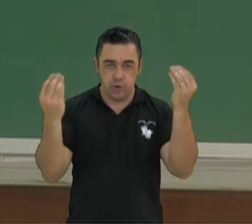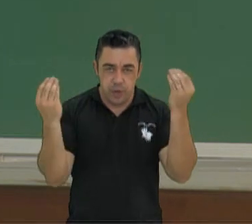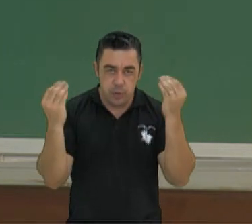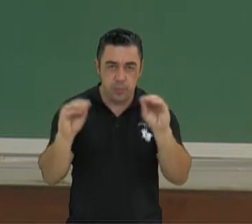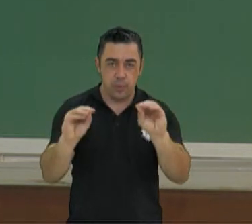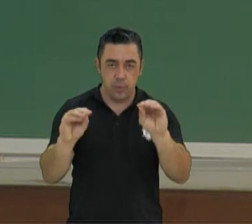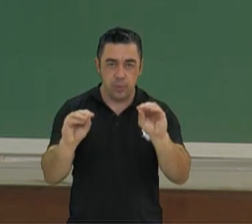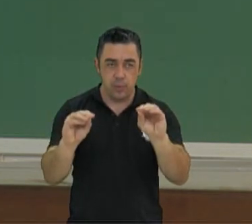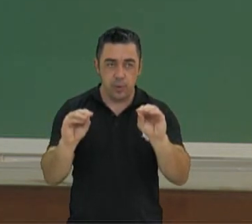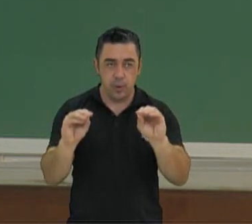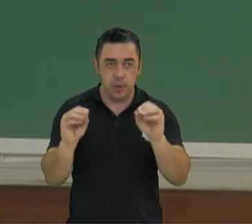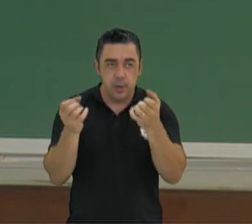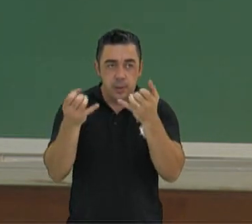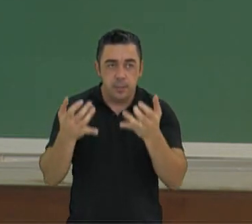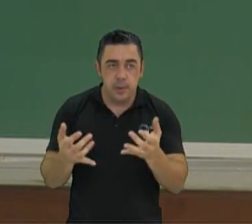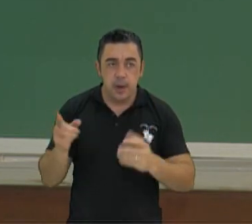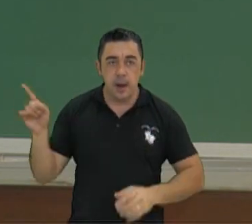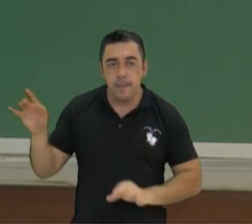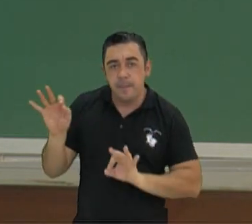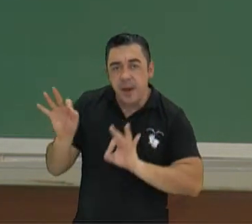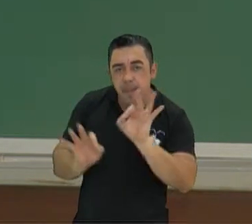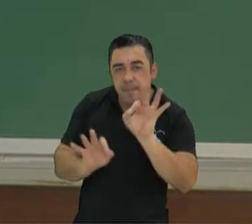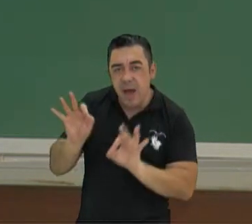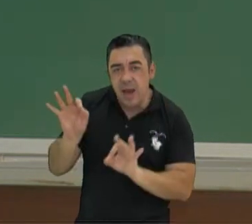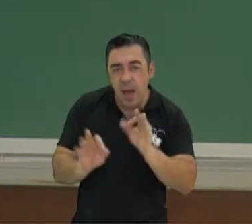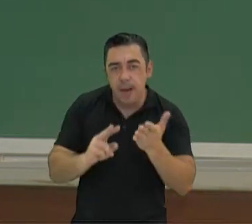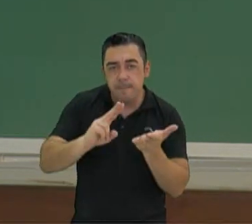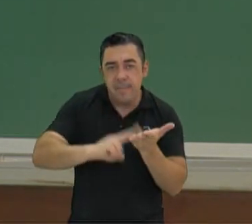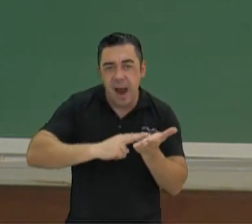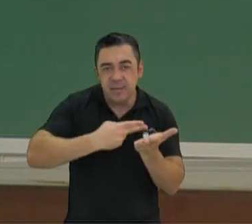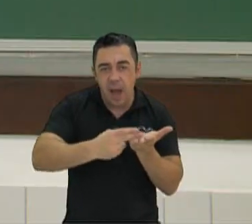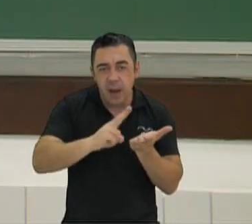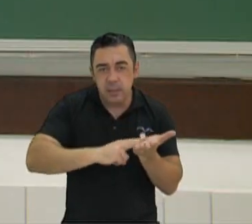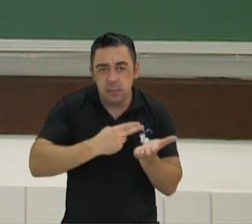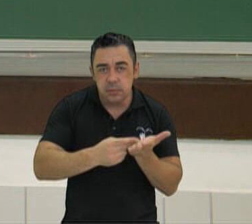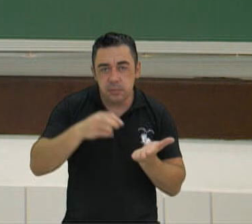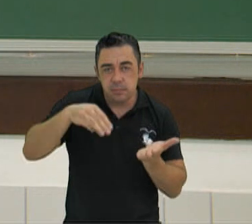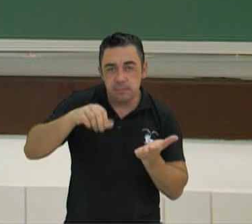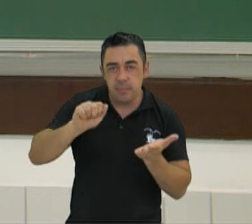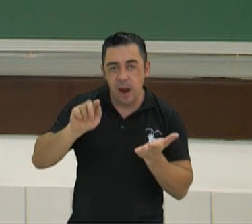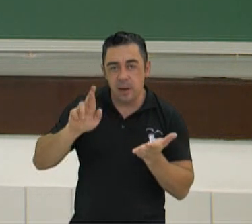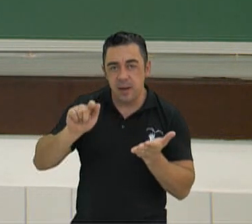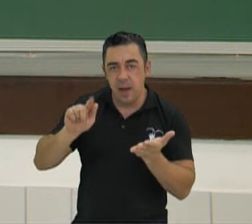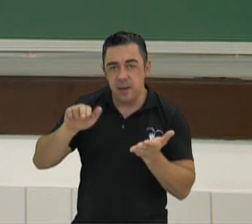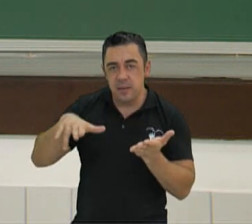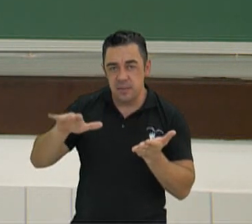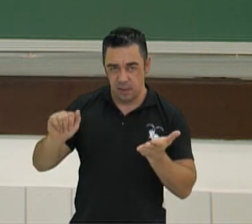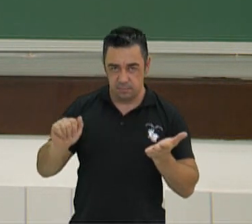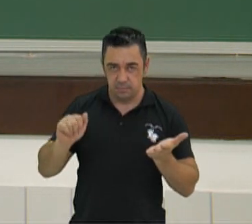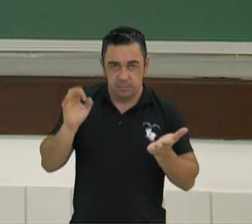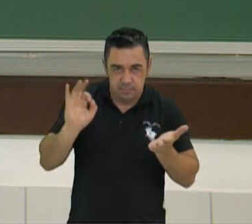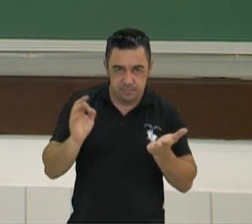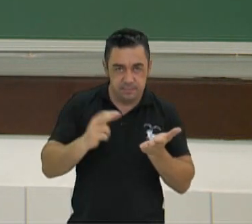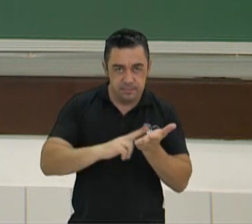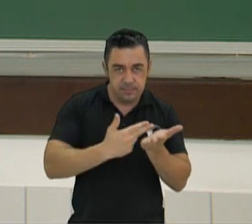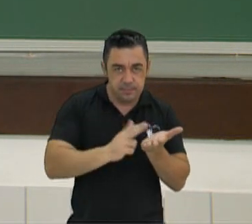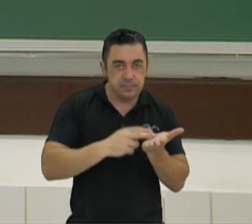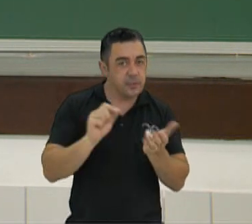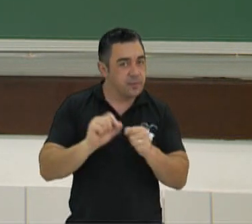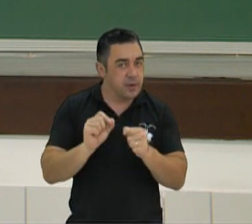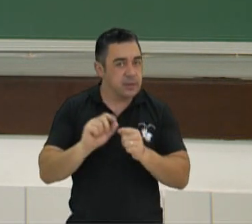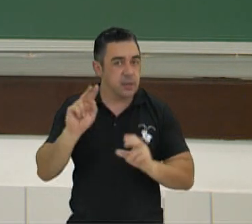hidrogênio. Ele falou preparação de margarina. Lembra que nós vimos ali atrás? Preparar margarina, eu